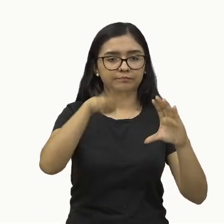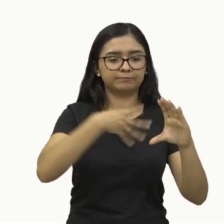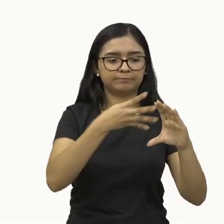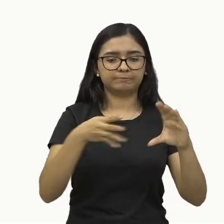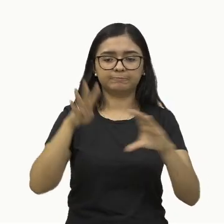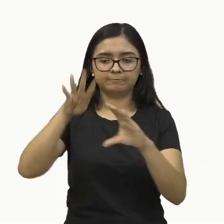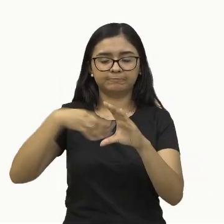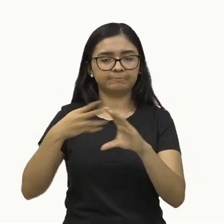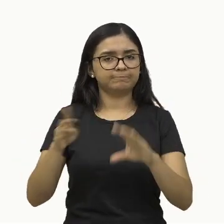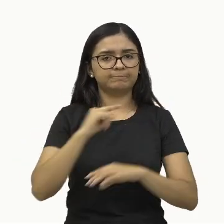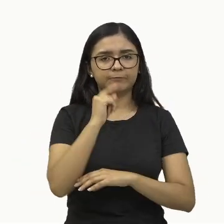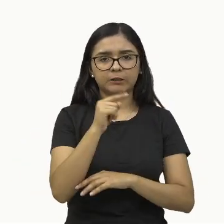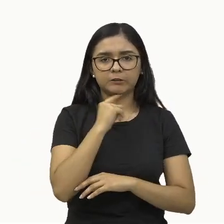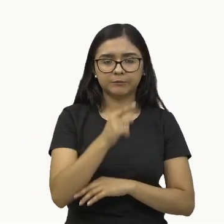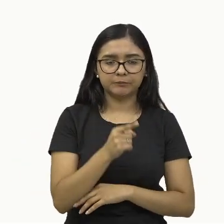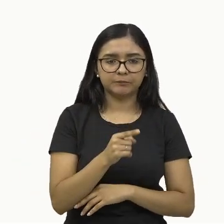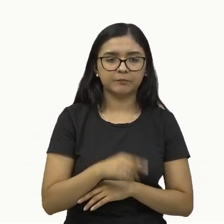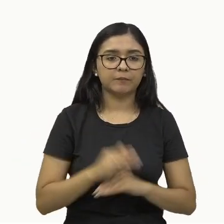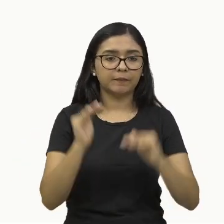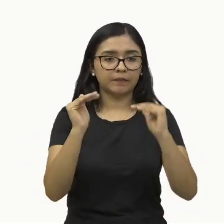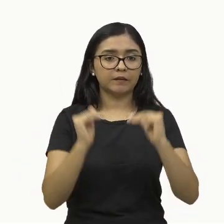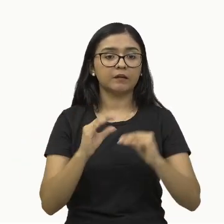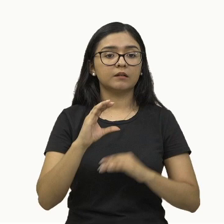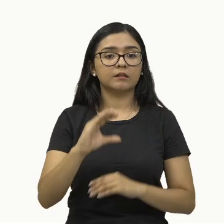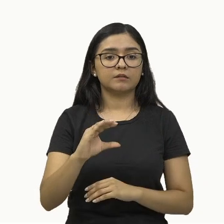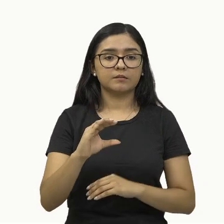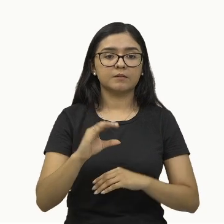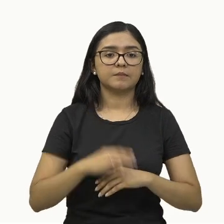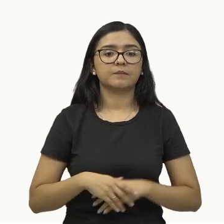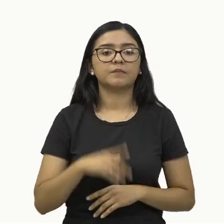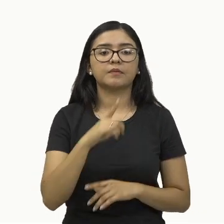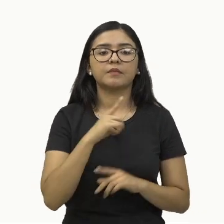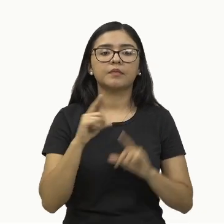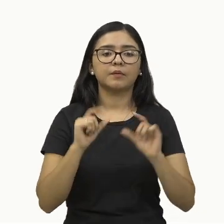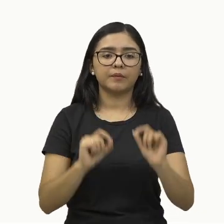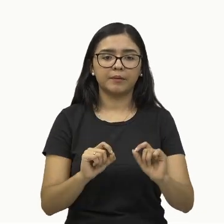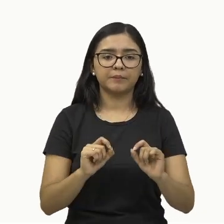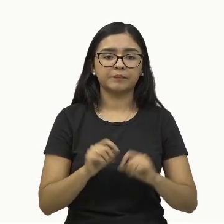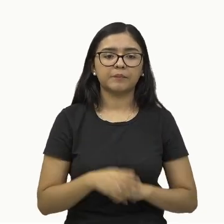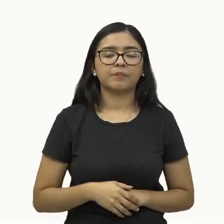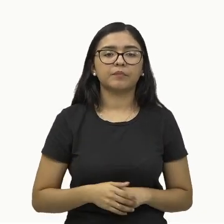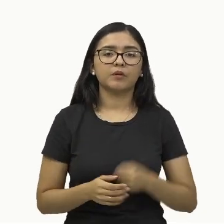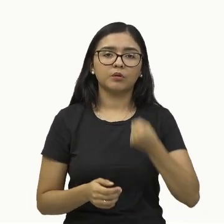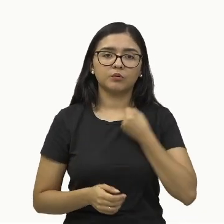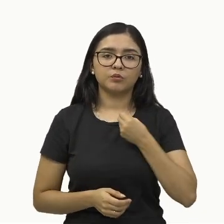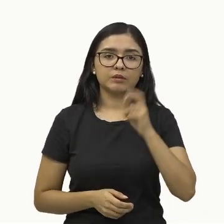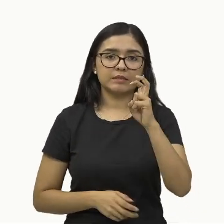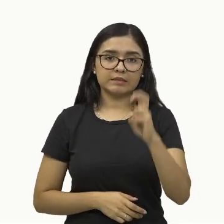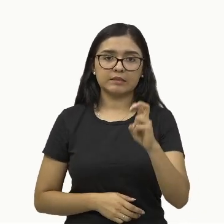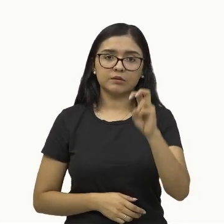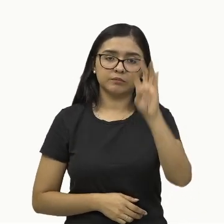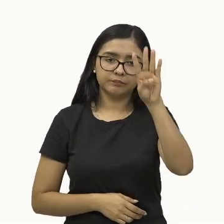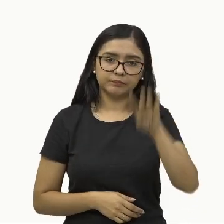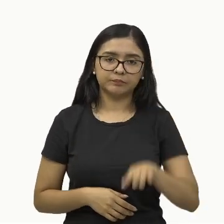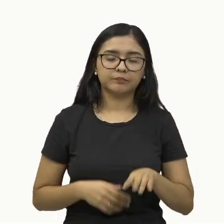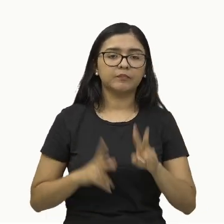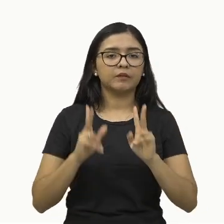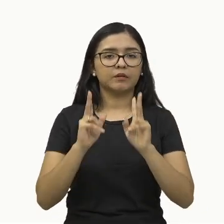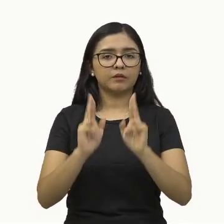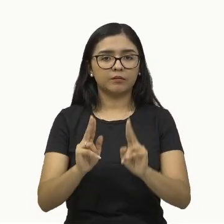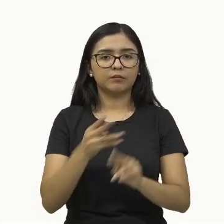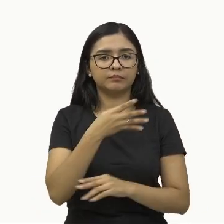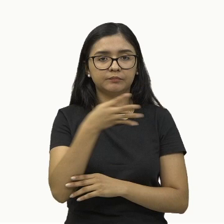tá? E na letra C, finalmente, né, nós temos aqui, ó, número de colunas da matriz A é igual ao número